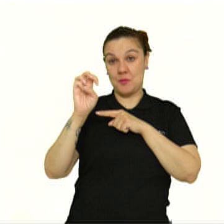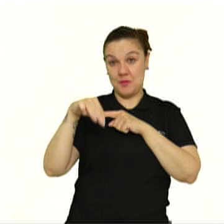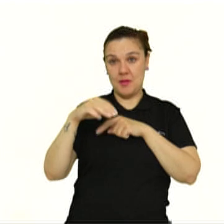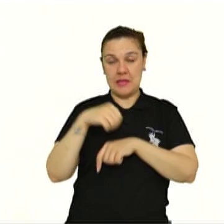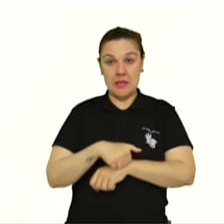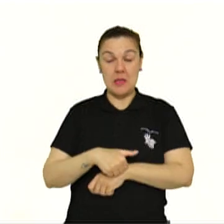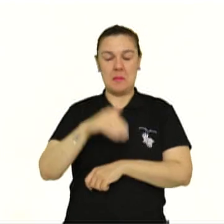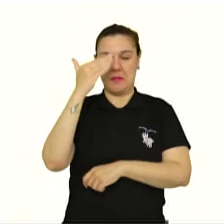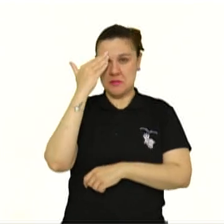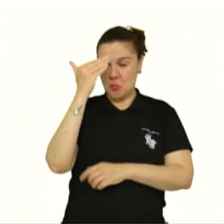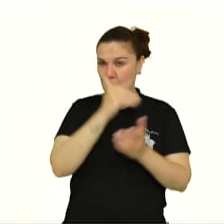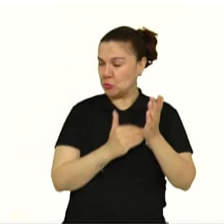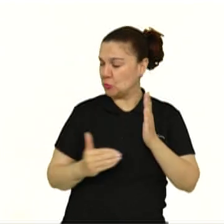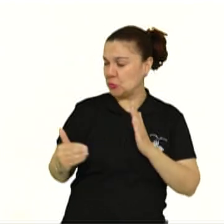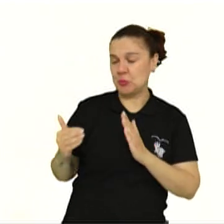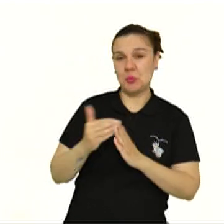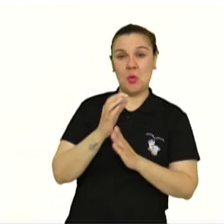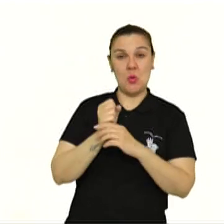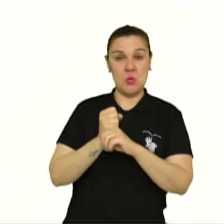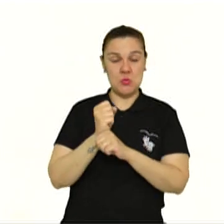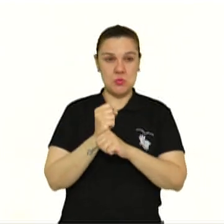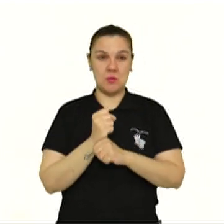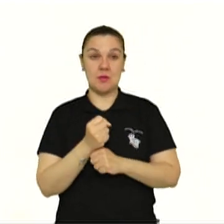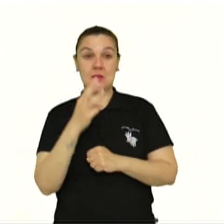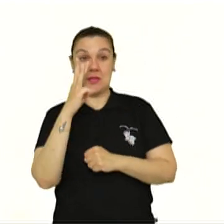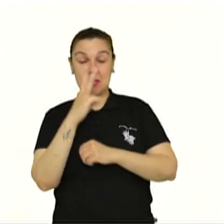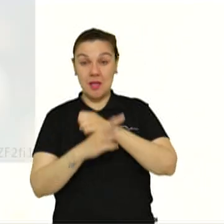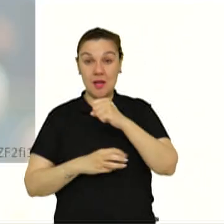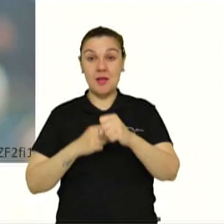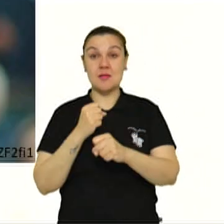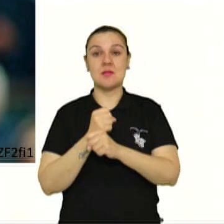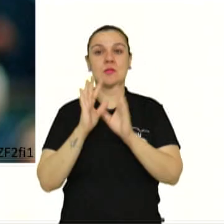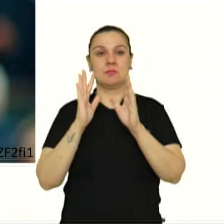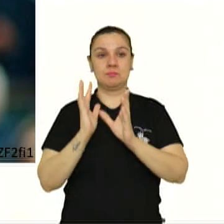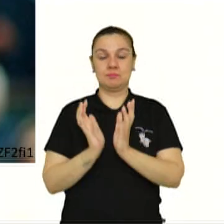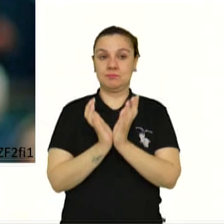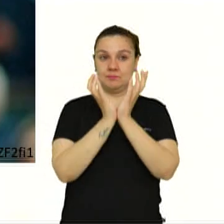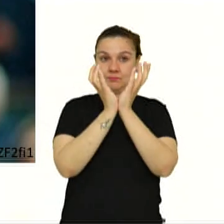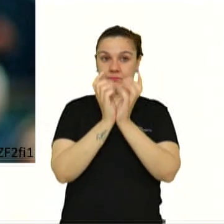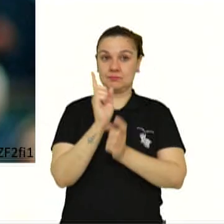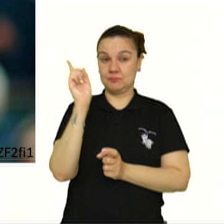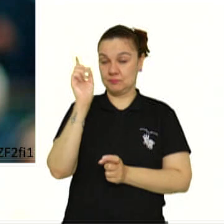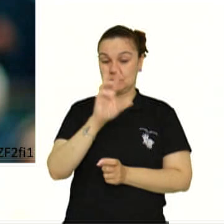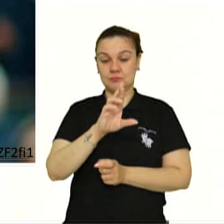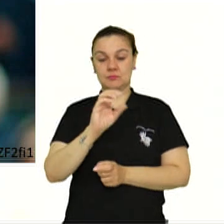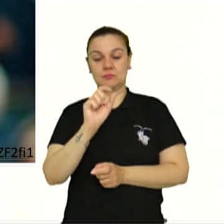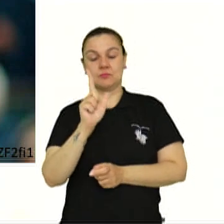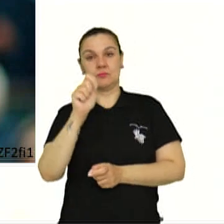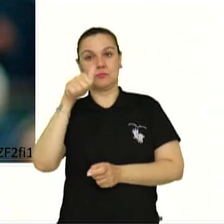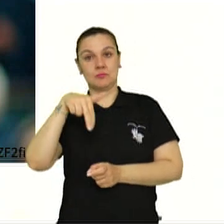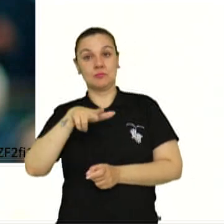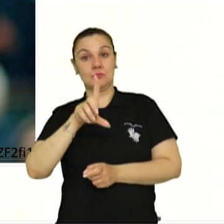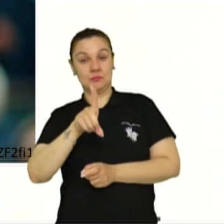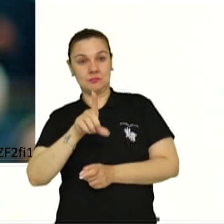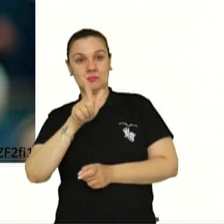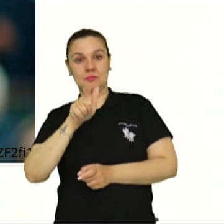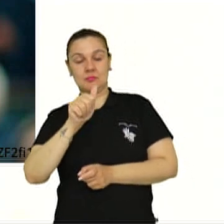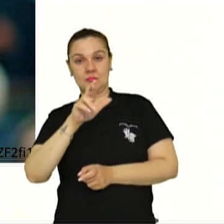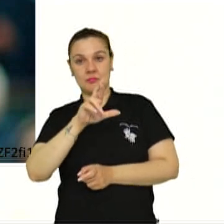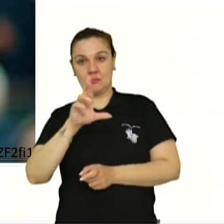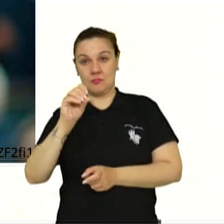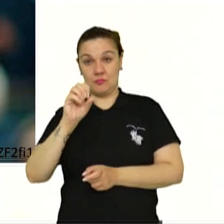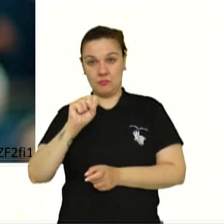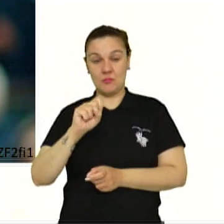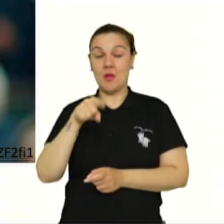de todos os tempos, tricampeão de Roland Garros. É um feito muito importante, né, para o